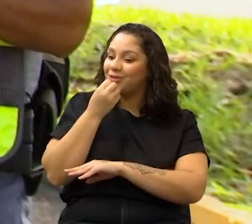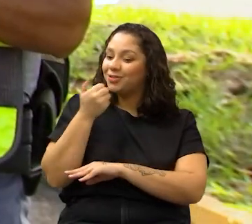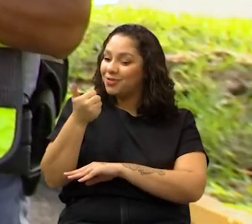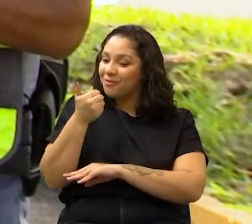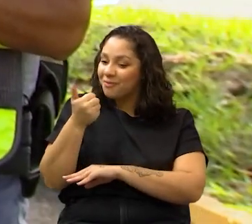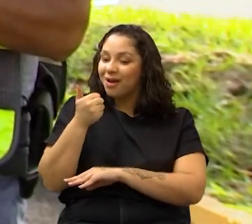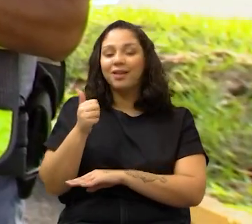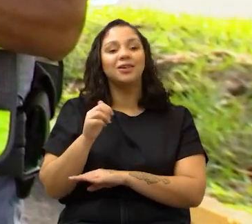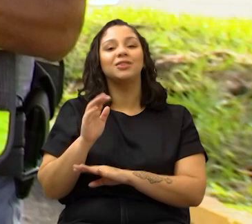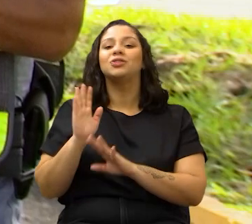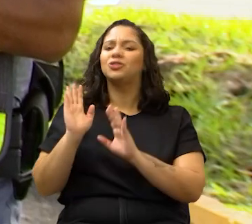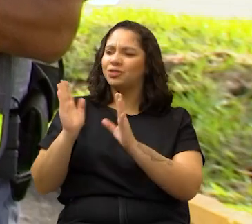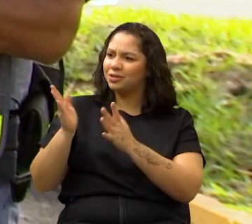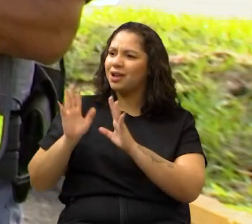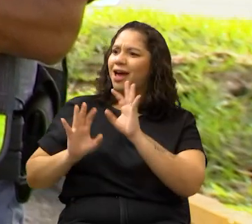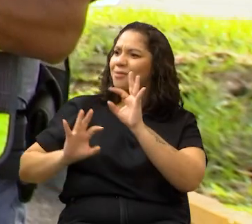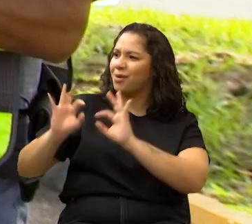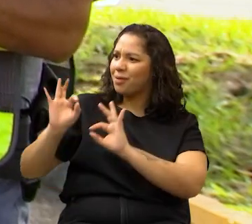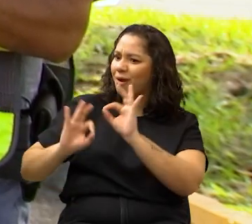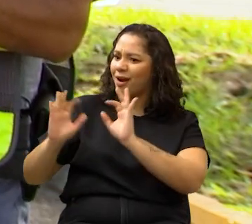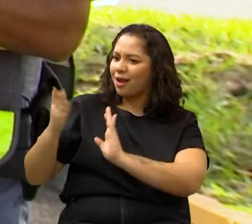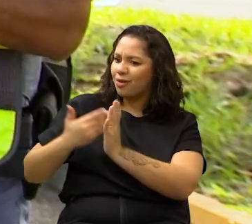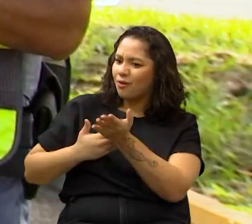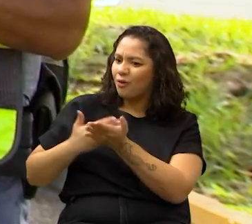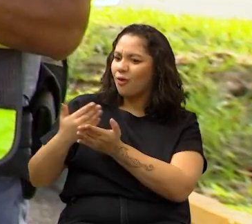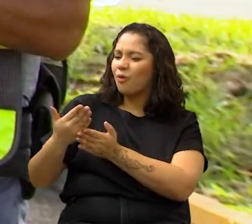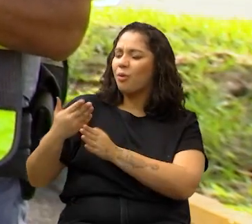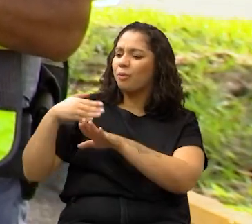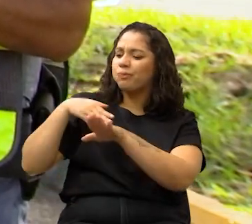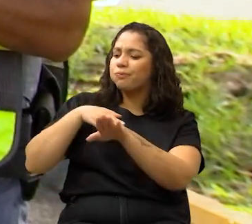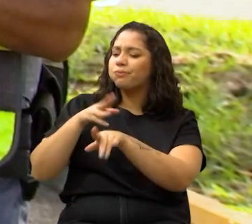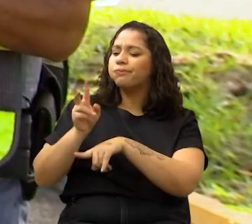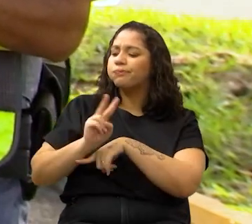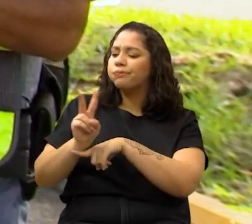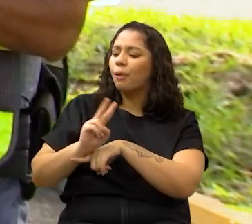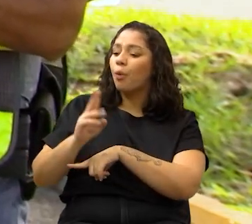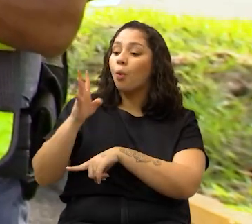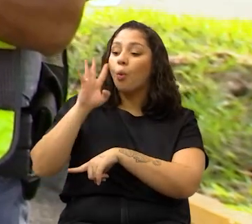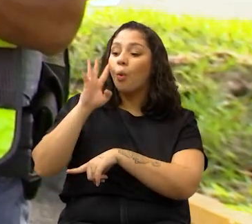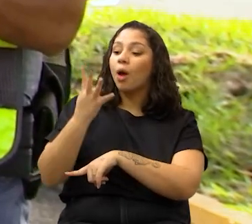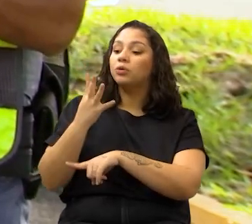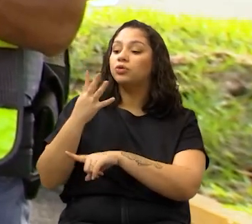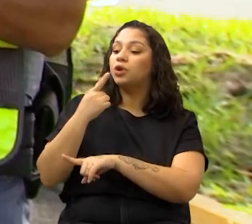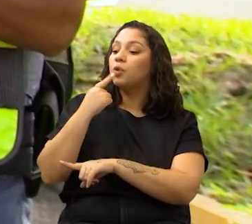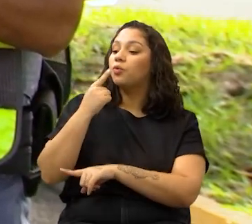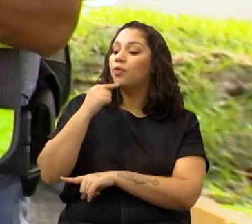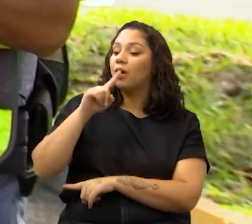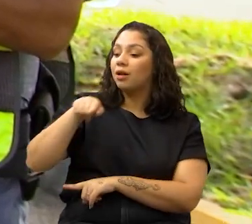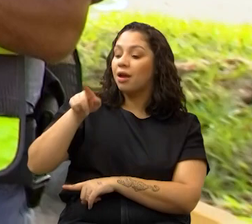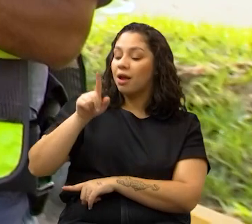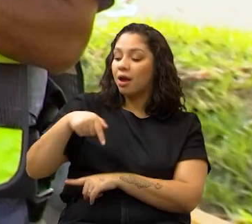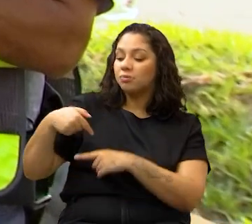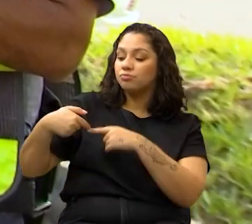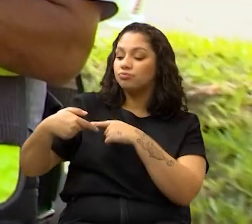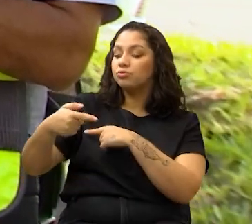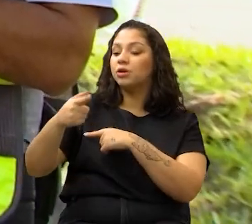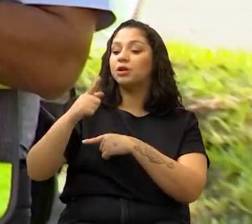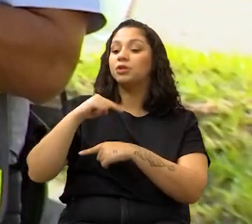gente já está se preparando e já iniciando, né, a operação desses 4 dias de feriados. Esperamos que